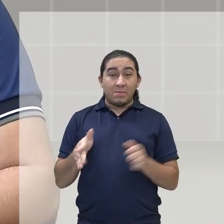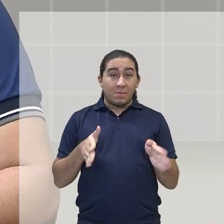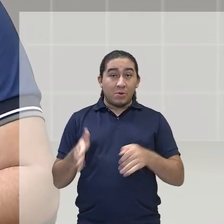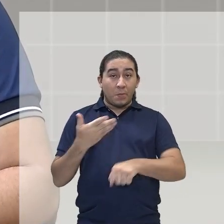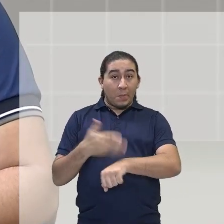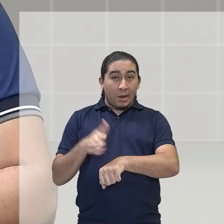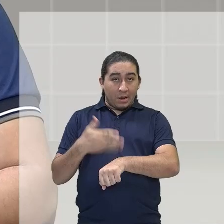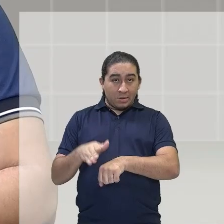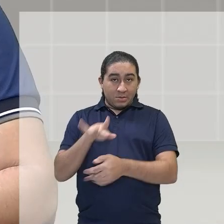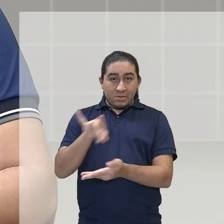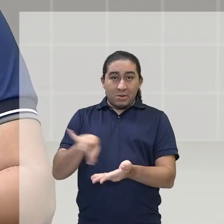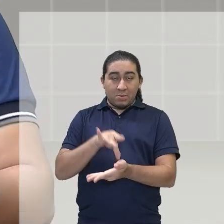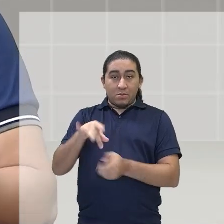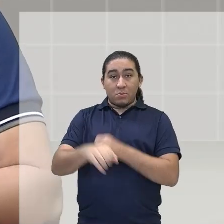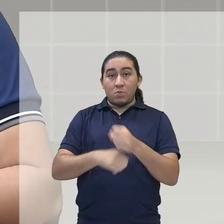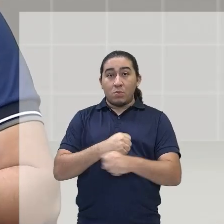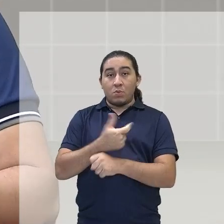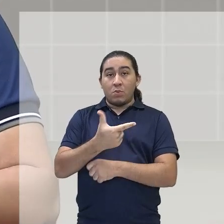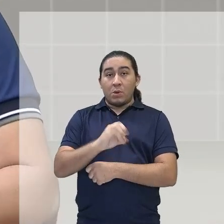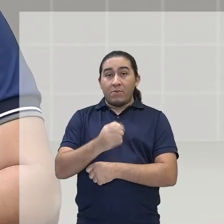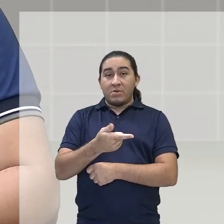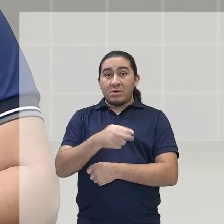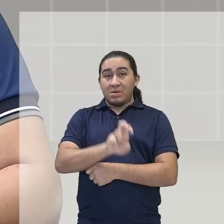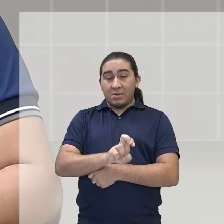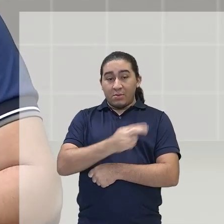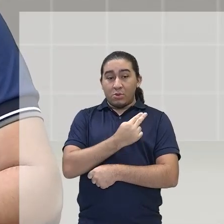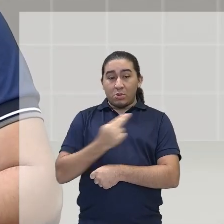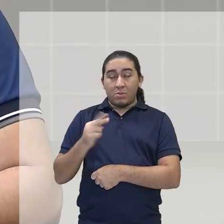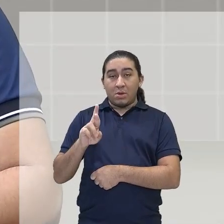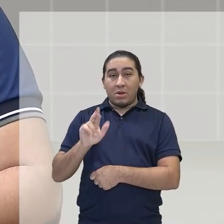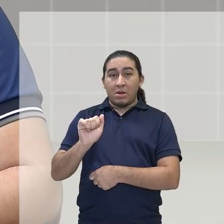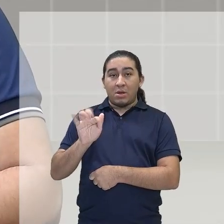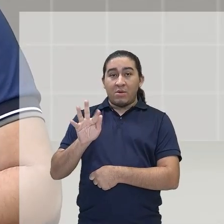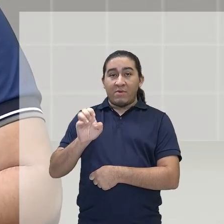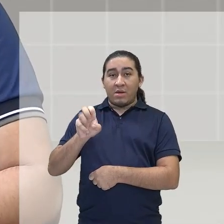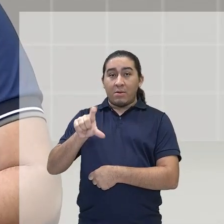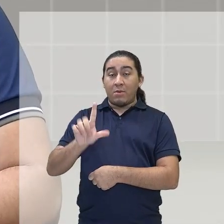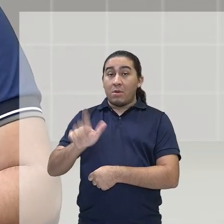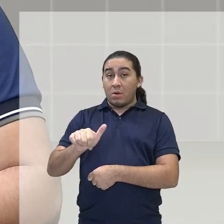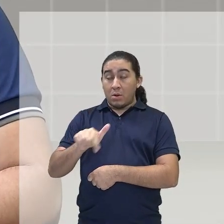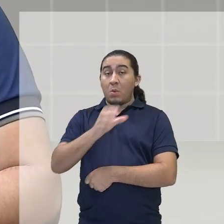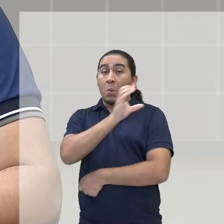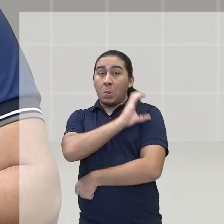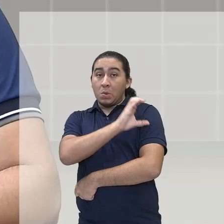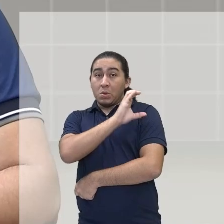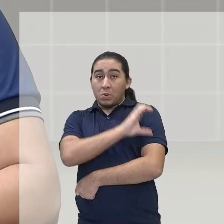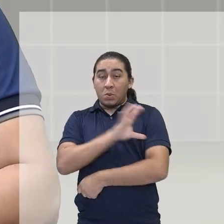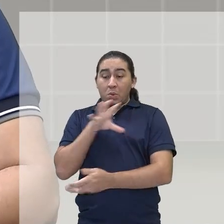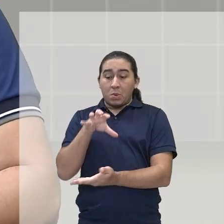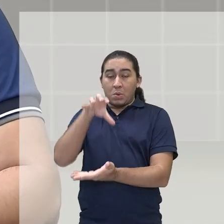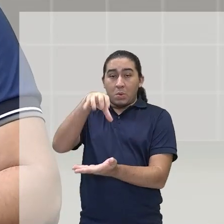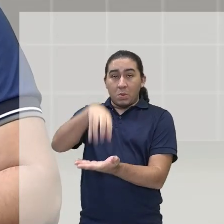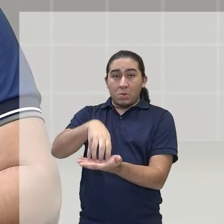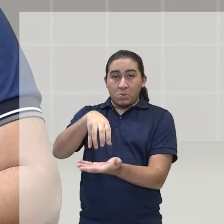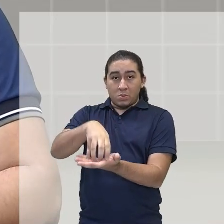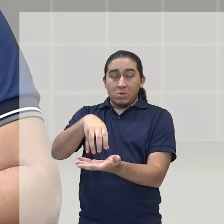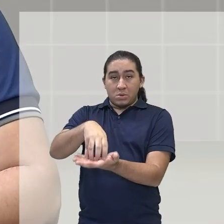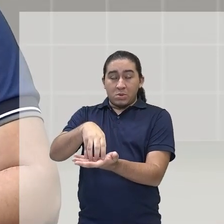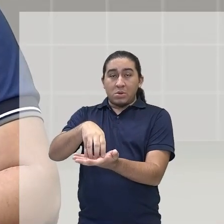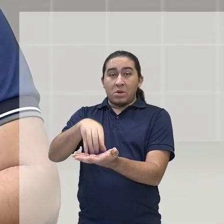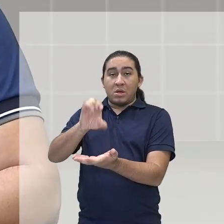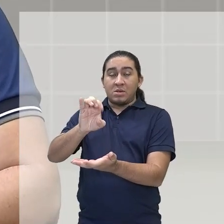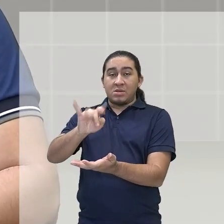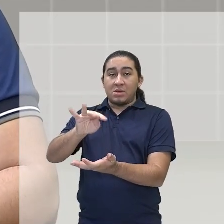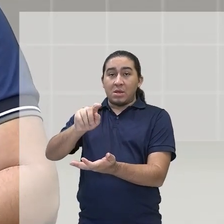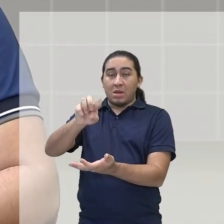CMEAN 2025. Eu sou Rafael Soares, eu estou como coordenador da CITEM, que é a Coordenação